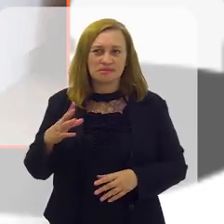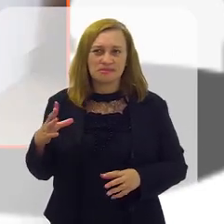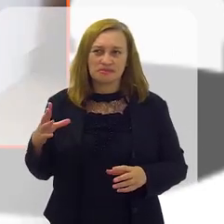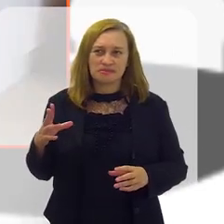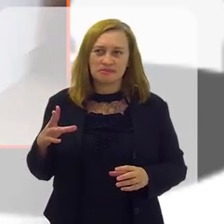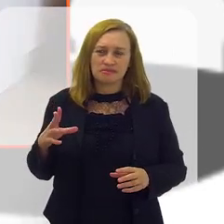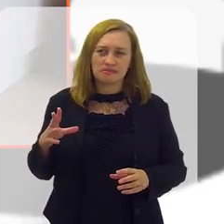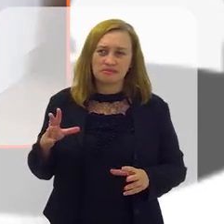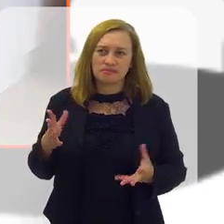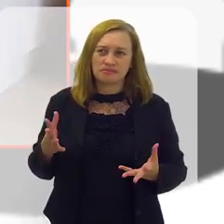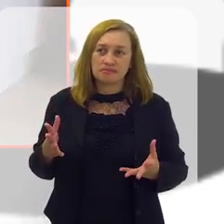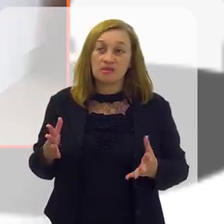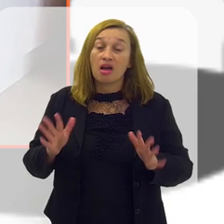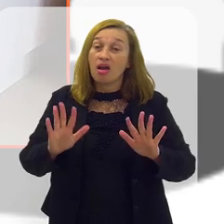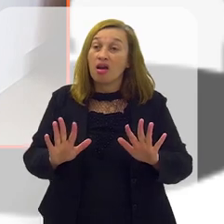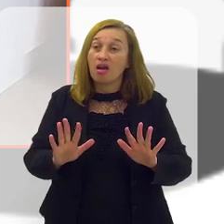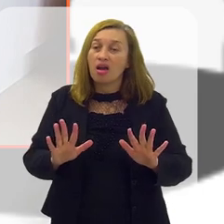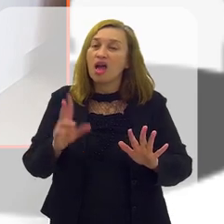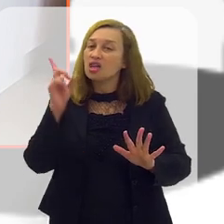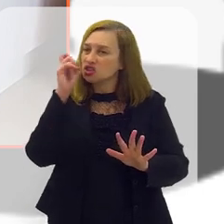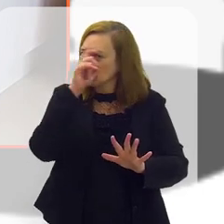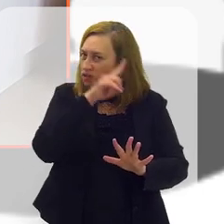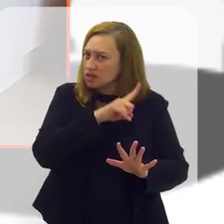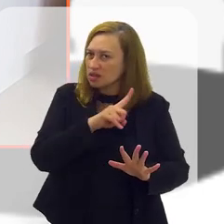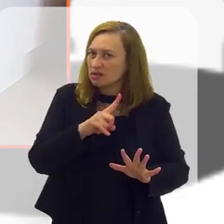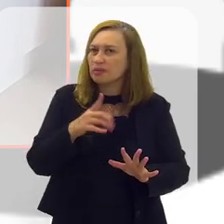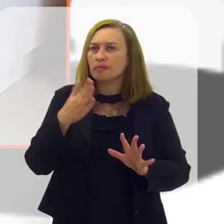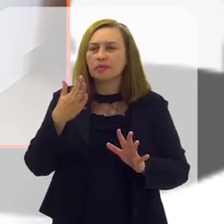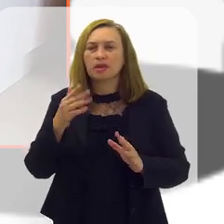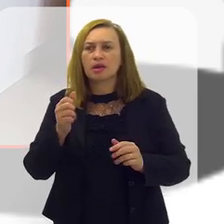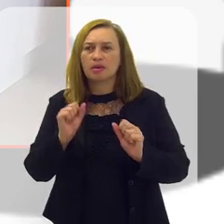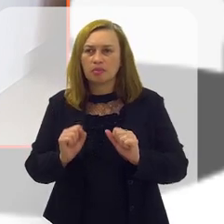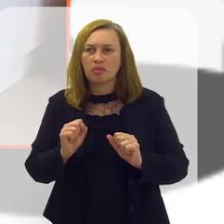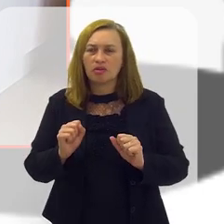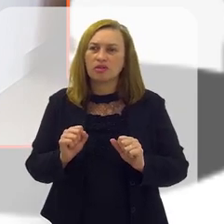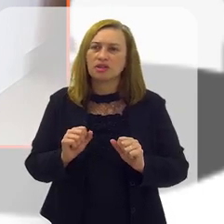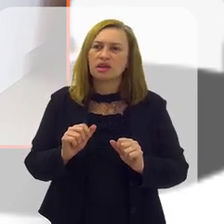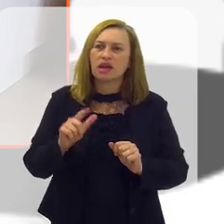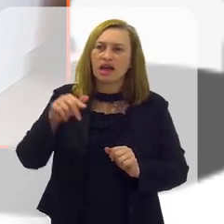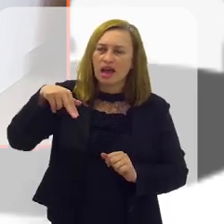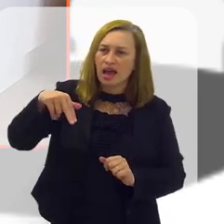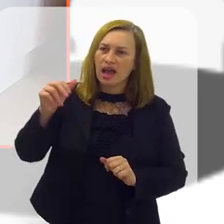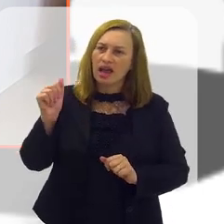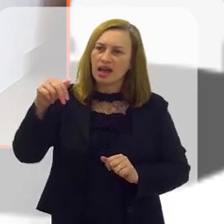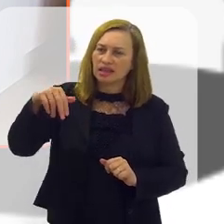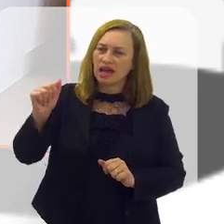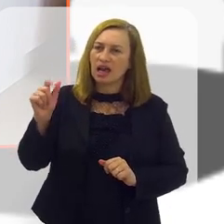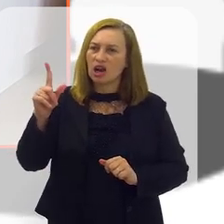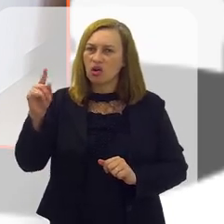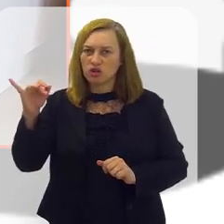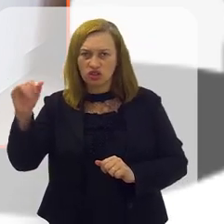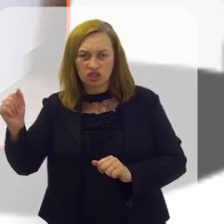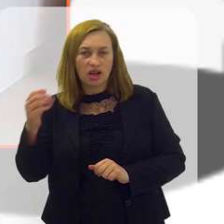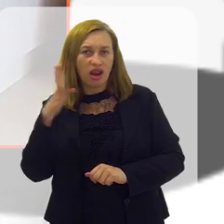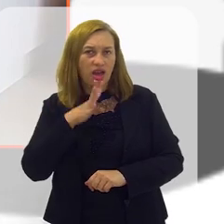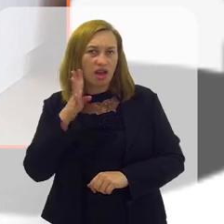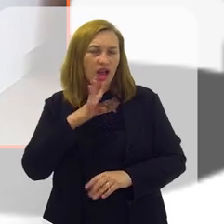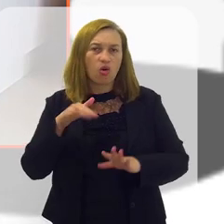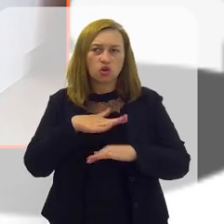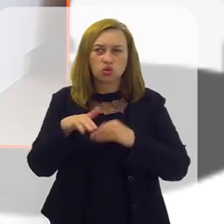sabe? É muito difícil. Sabe o que que a gente pode fazer? Uma analogia bem legal que eu acho que aqui todo mundo